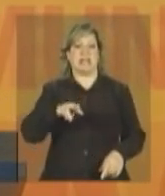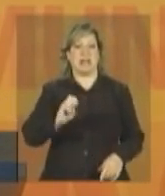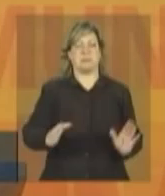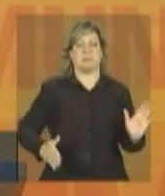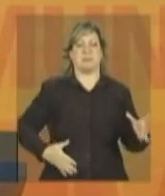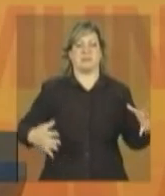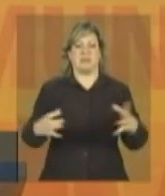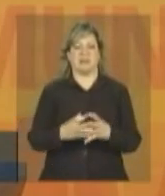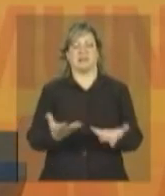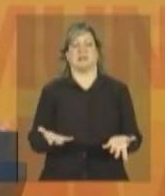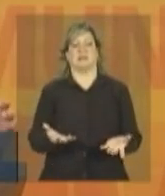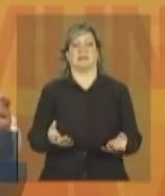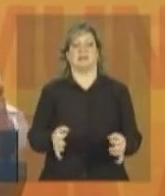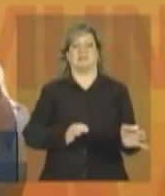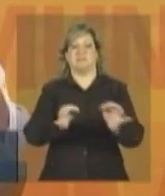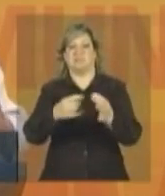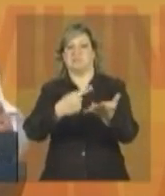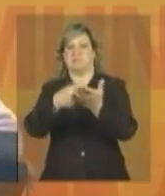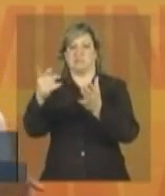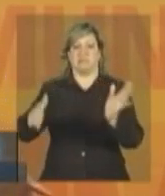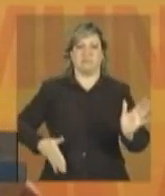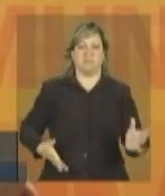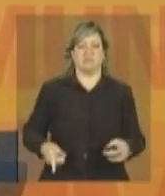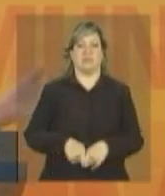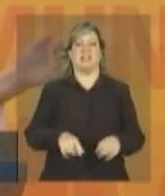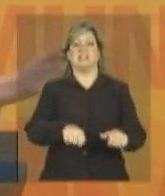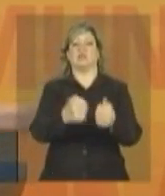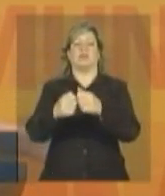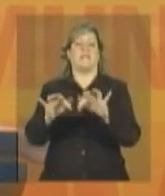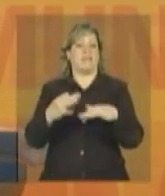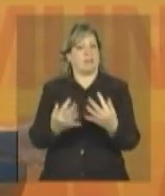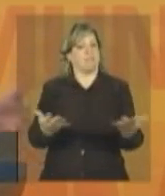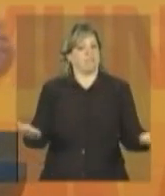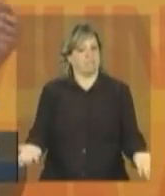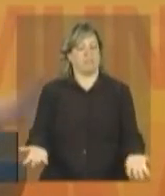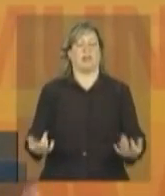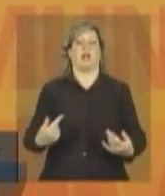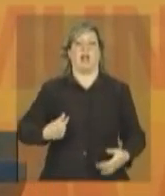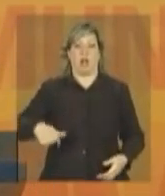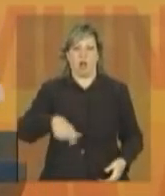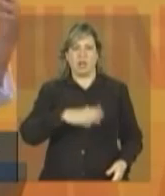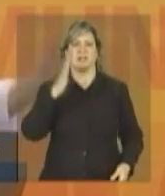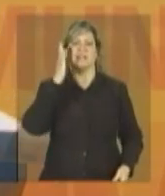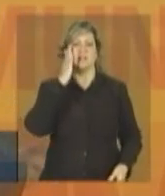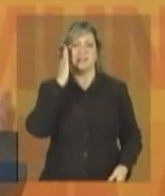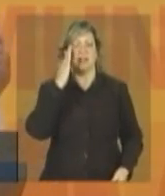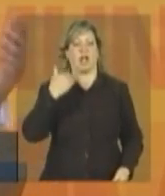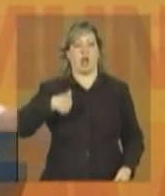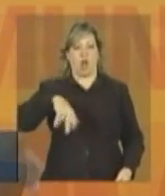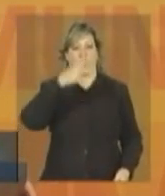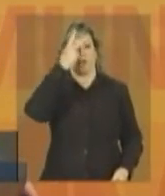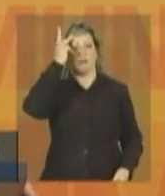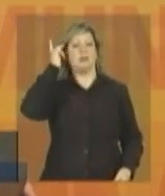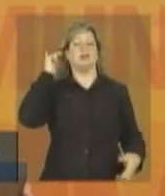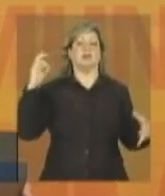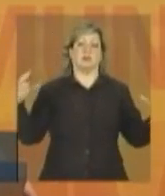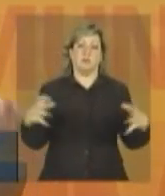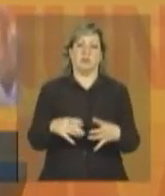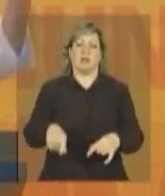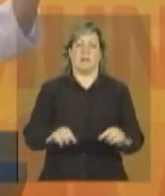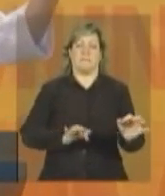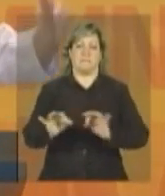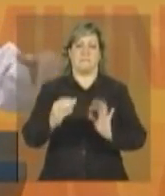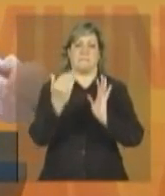família, ficou claro. Agora, nós temos perfeita consciência, nós que participamos da elaboração desse